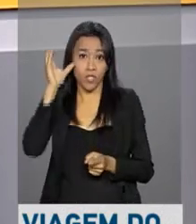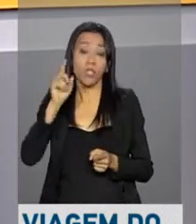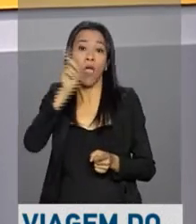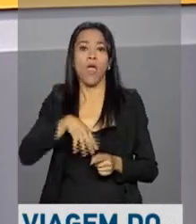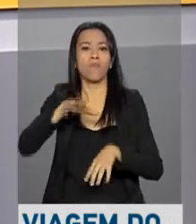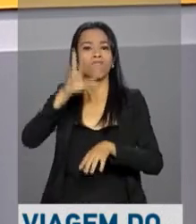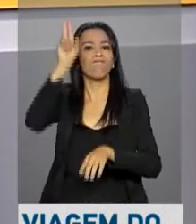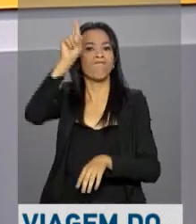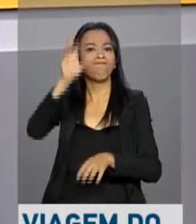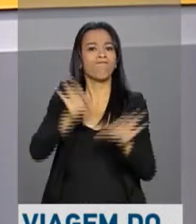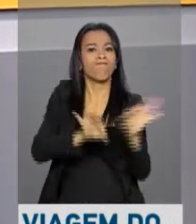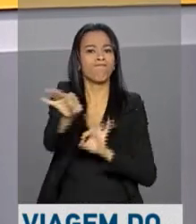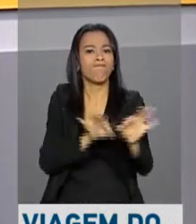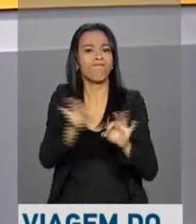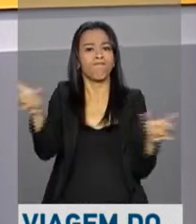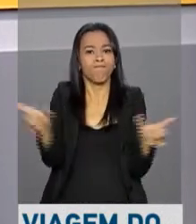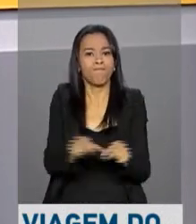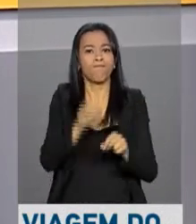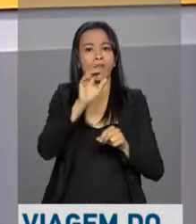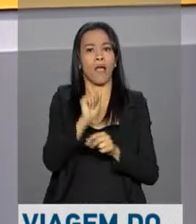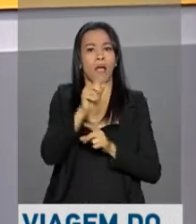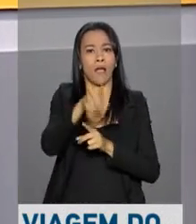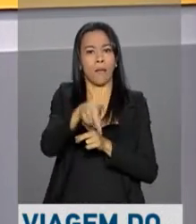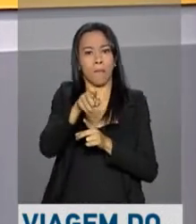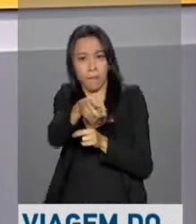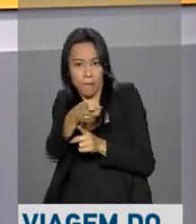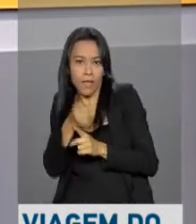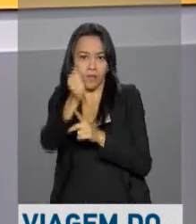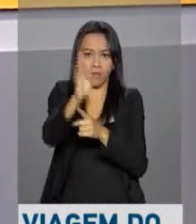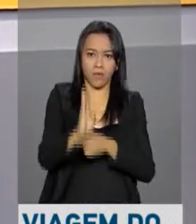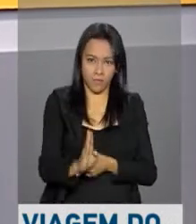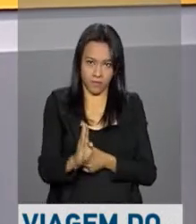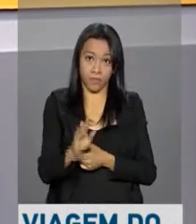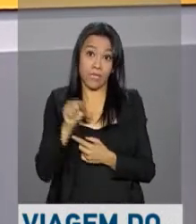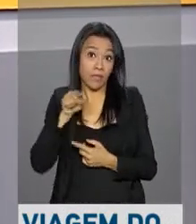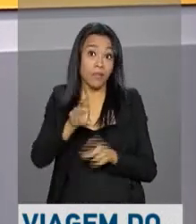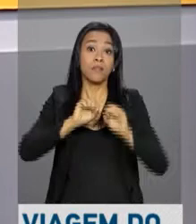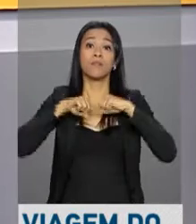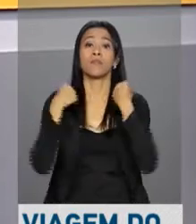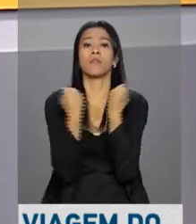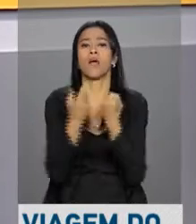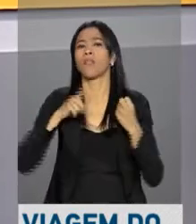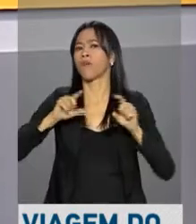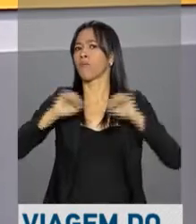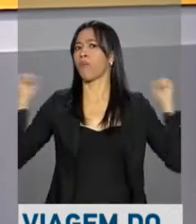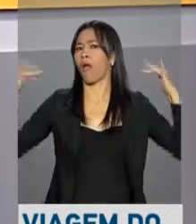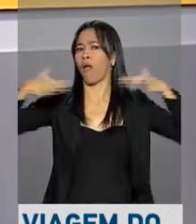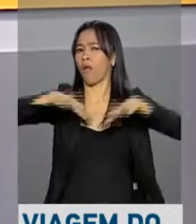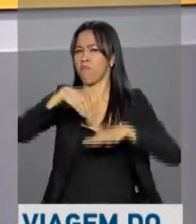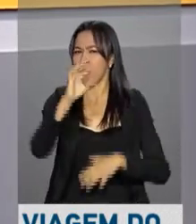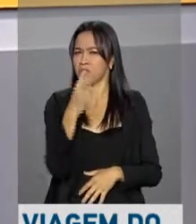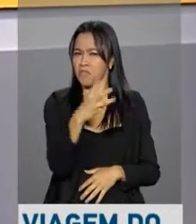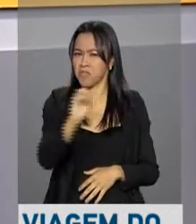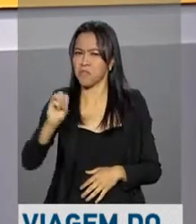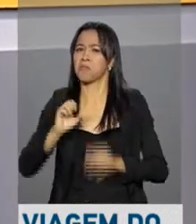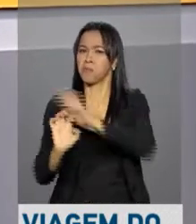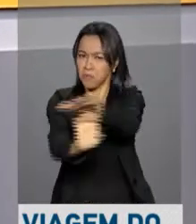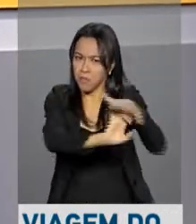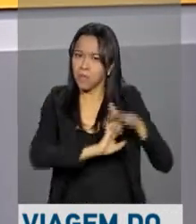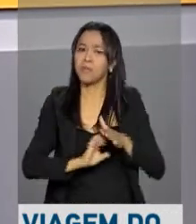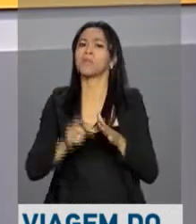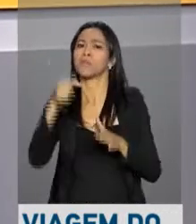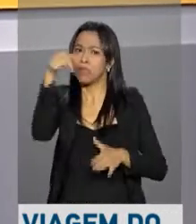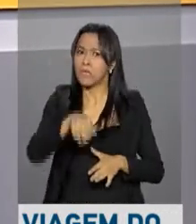Agência Brasileira de Promoção de Exportações e Investimentos, Apex Brasil. O seminário reuniu mais de 300 empresários e